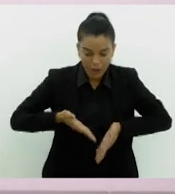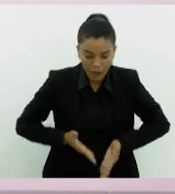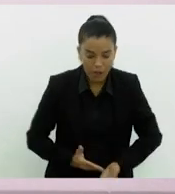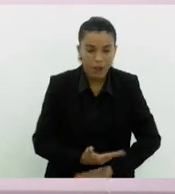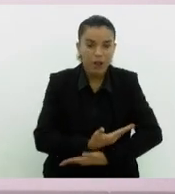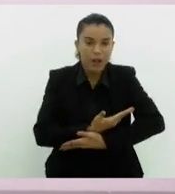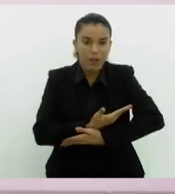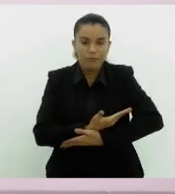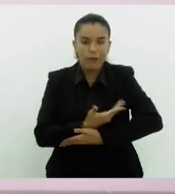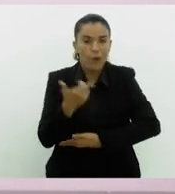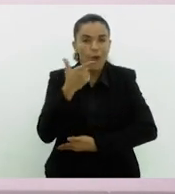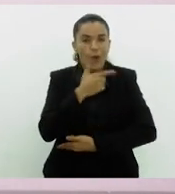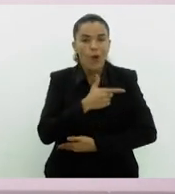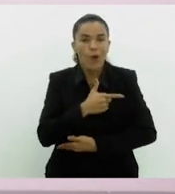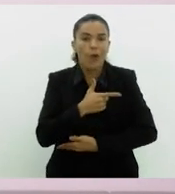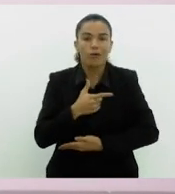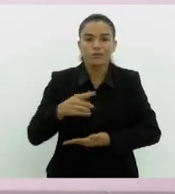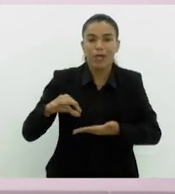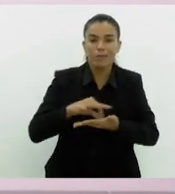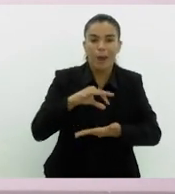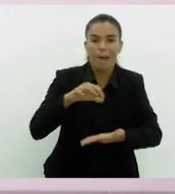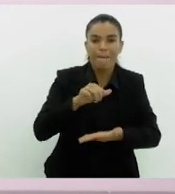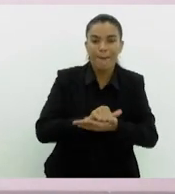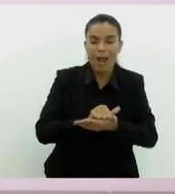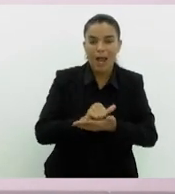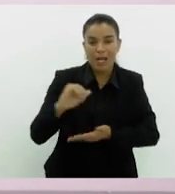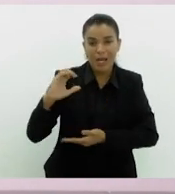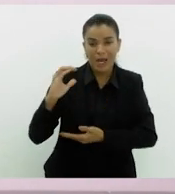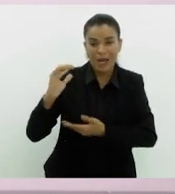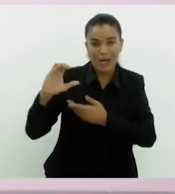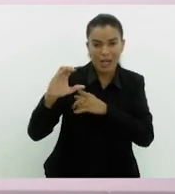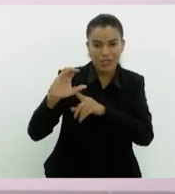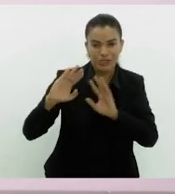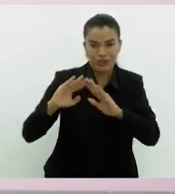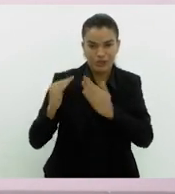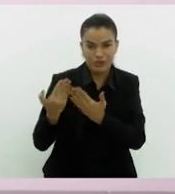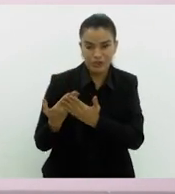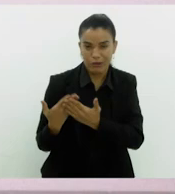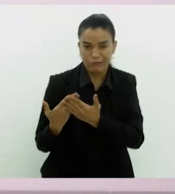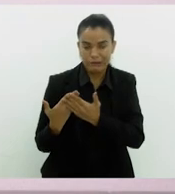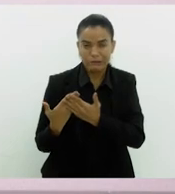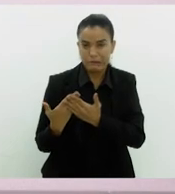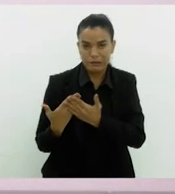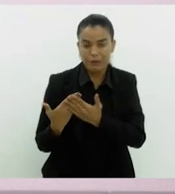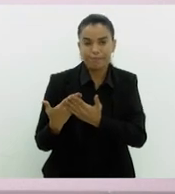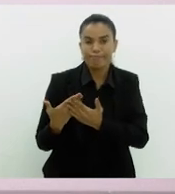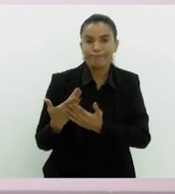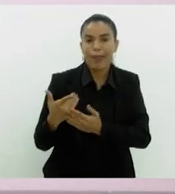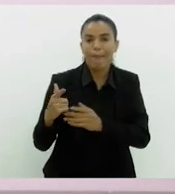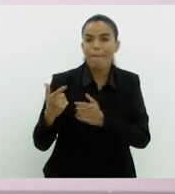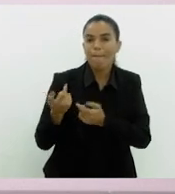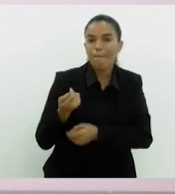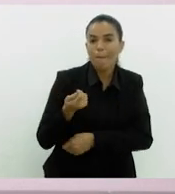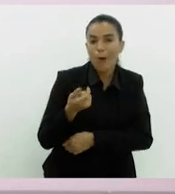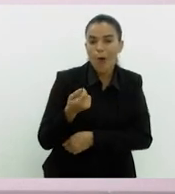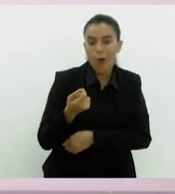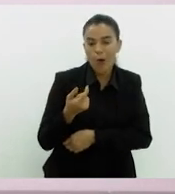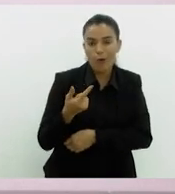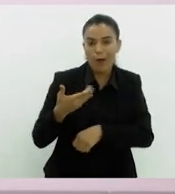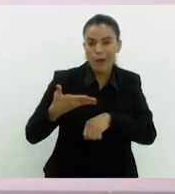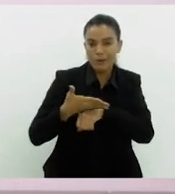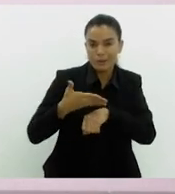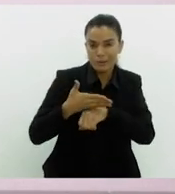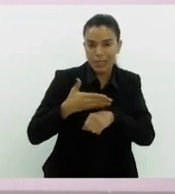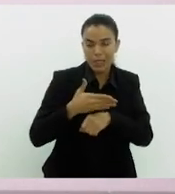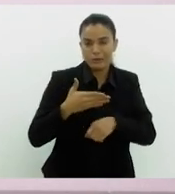tem acesso às creches, né? Acho que as creches são um espaço de muita discussão aqui, tem uma defasagem muito grande em todos os municípios. A